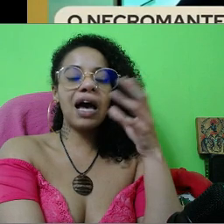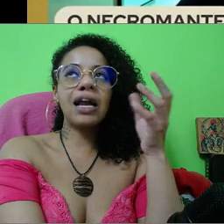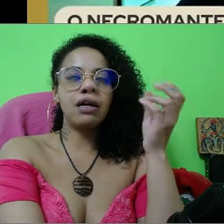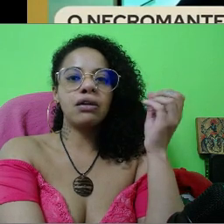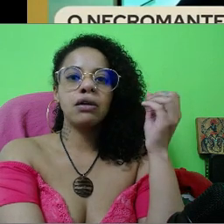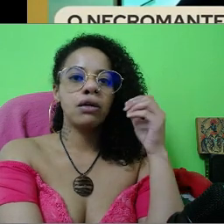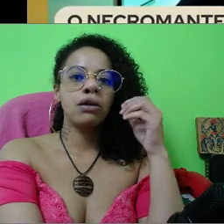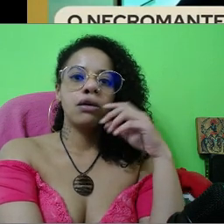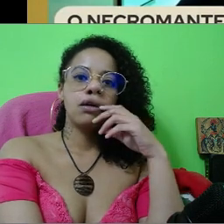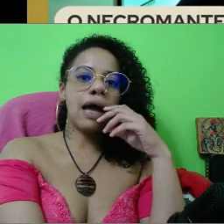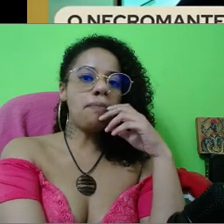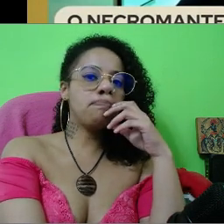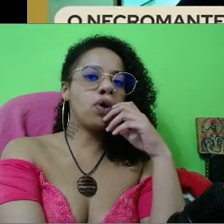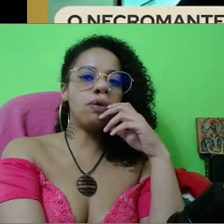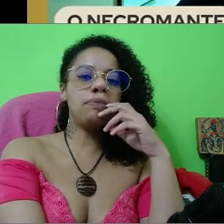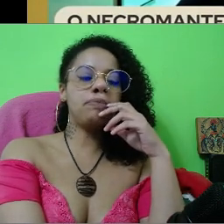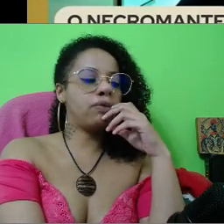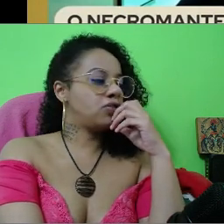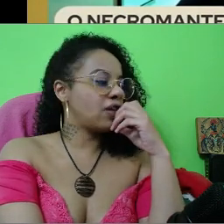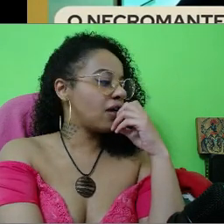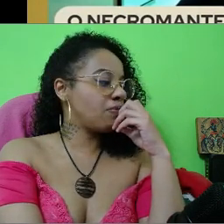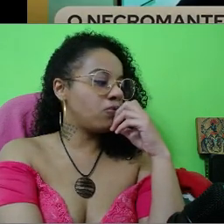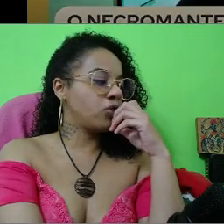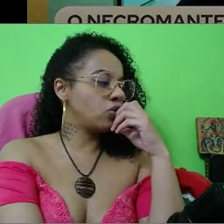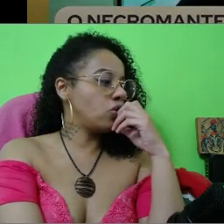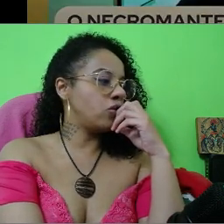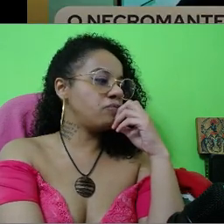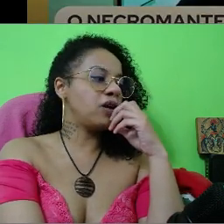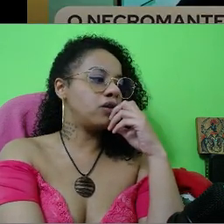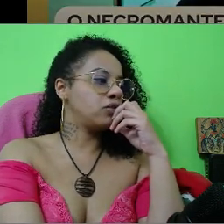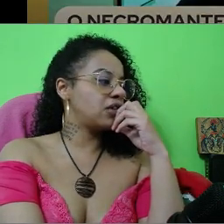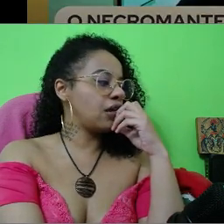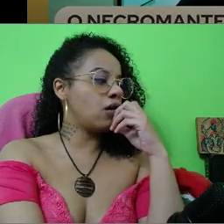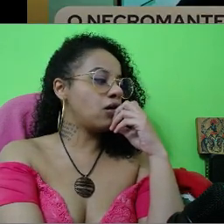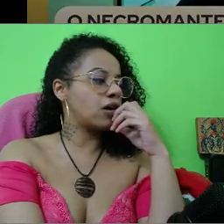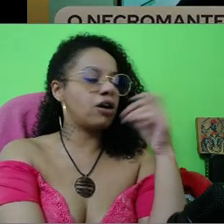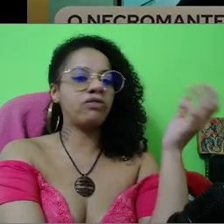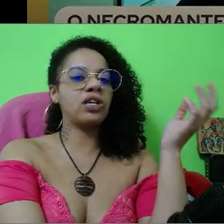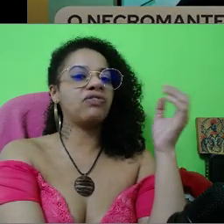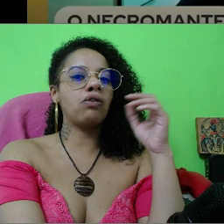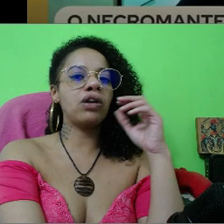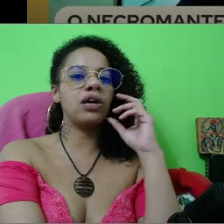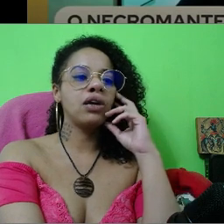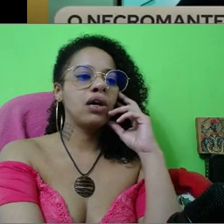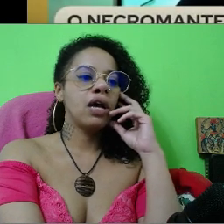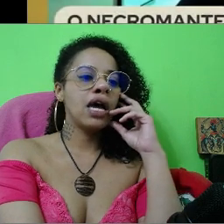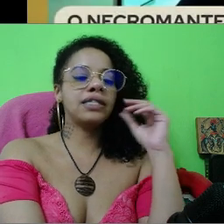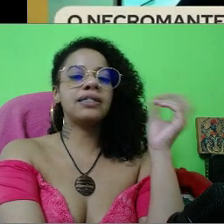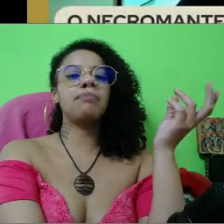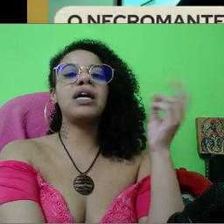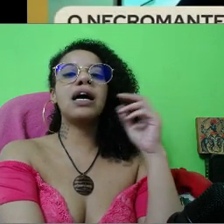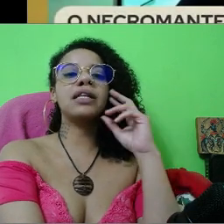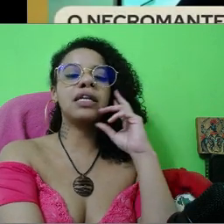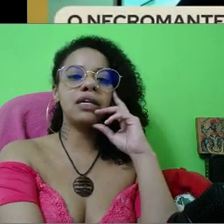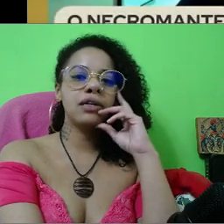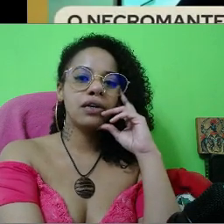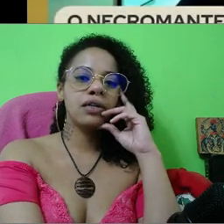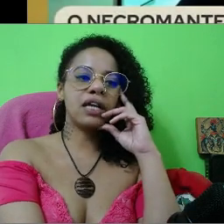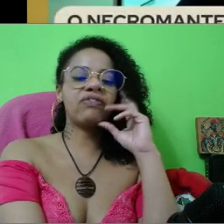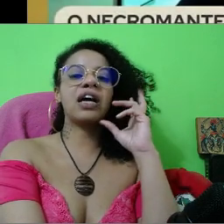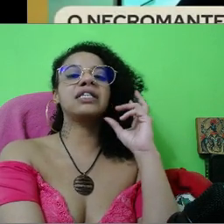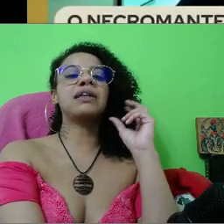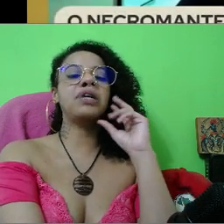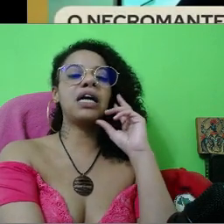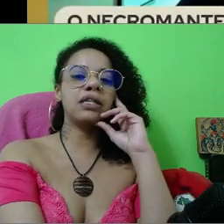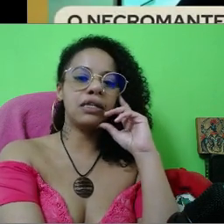cara na boa meu Isso é muito ruim mano você é louco agora vou ter que ficar o quê ressabiada né